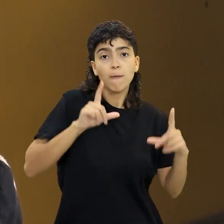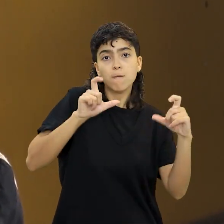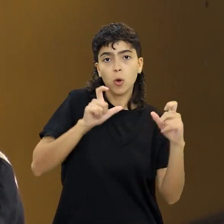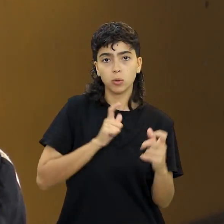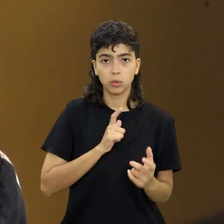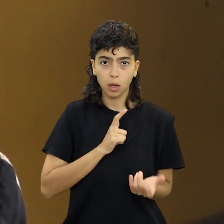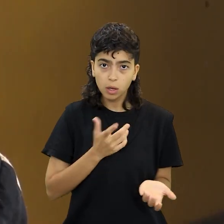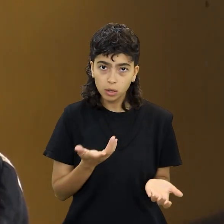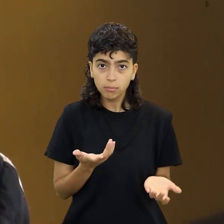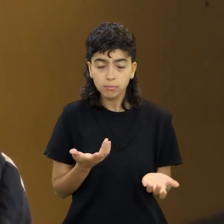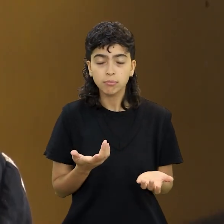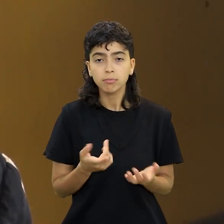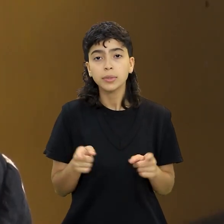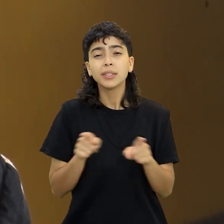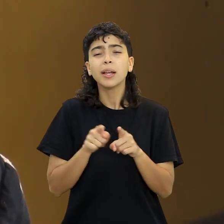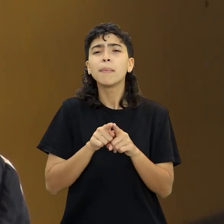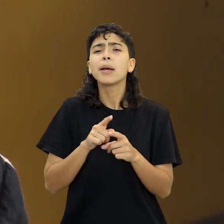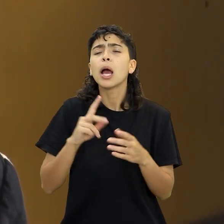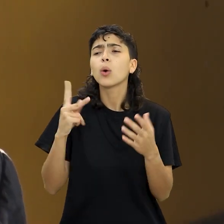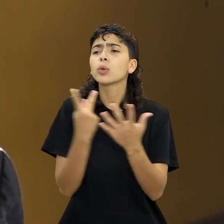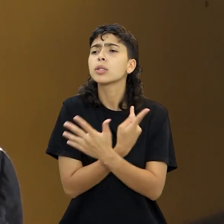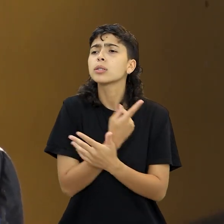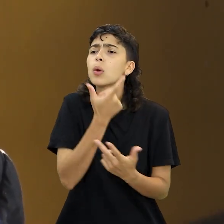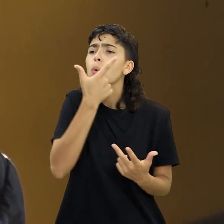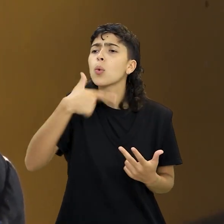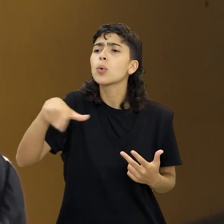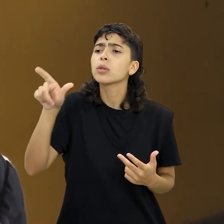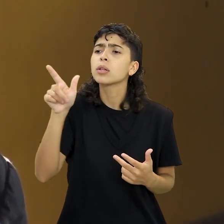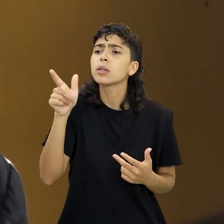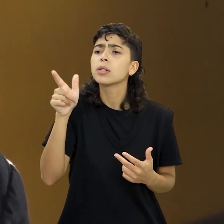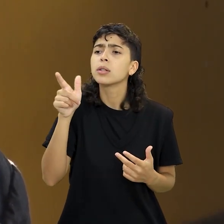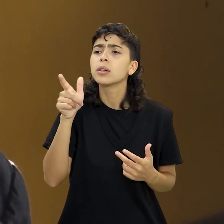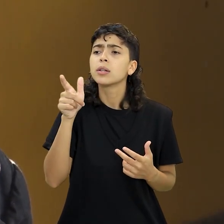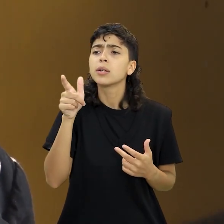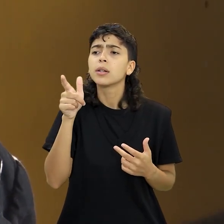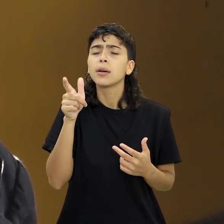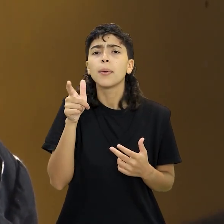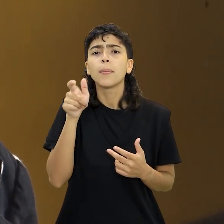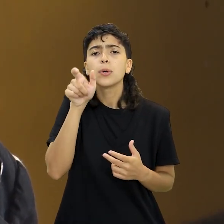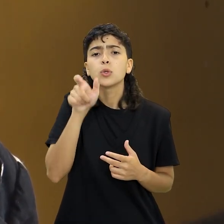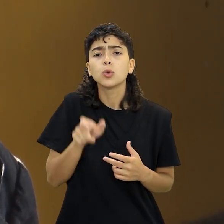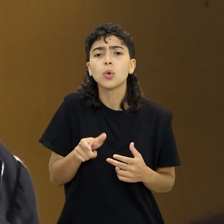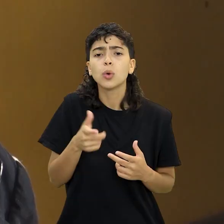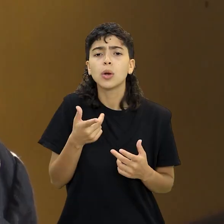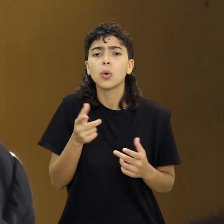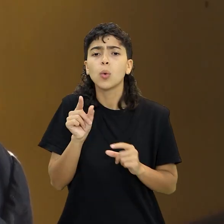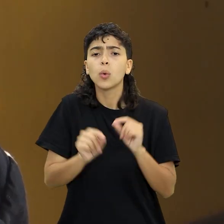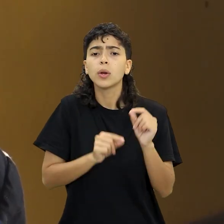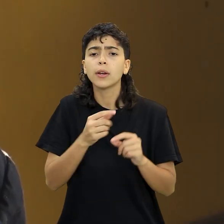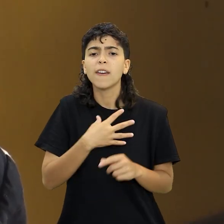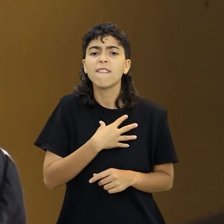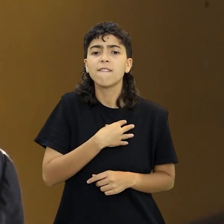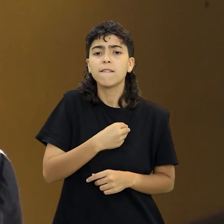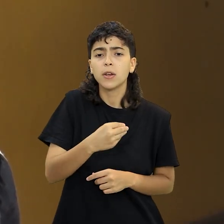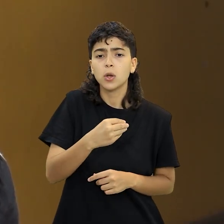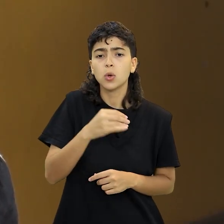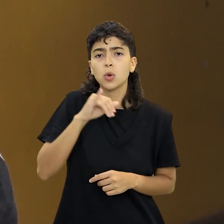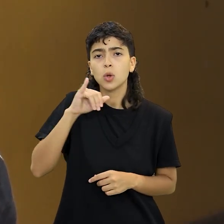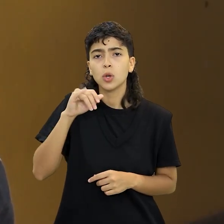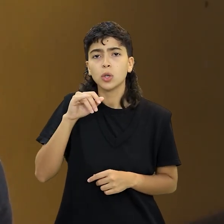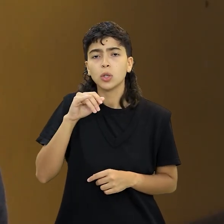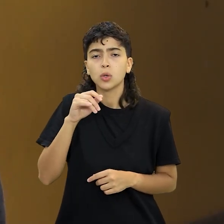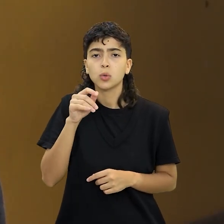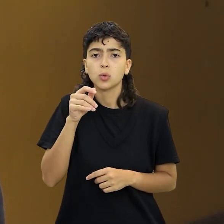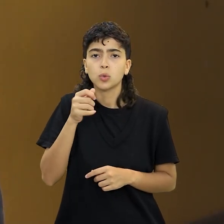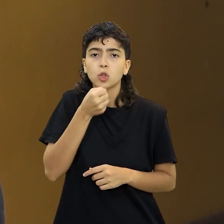atrás, a gente teve o falecimento, no final da gestação, do filho de uma jornalista, que é a Tati